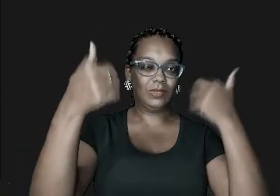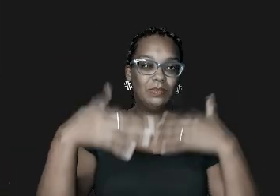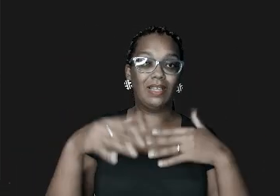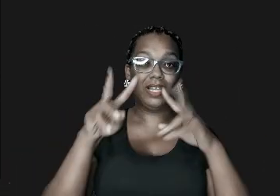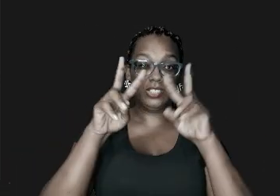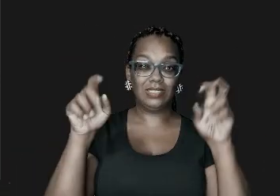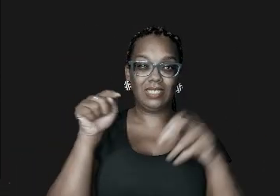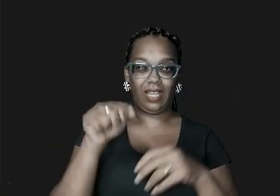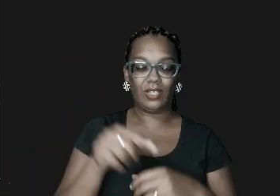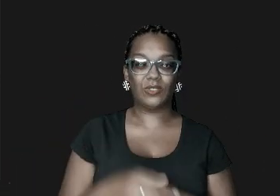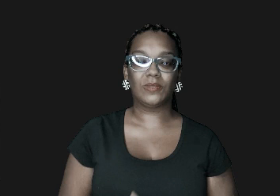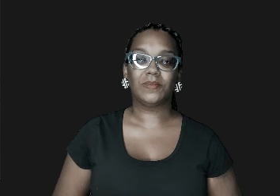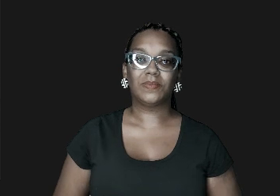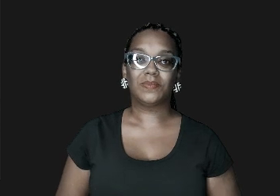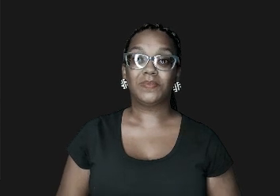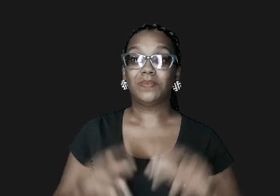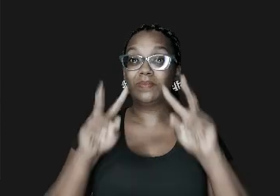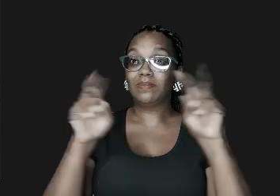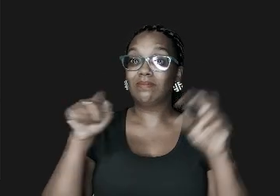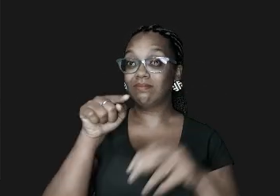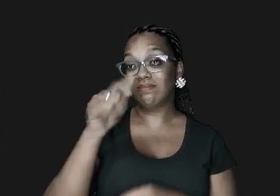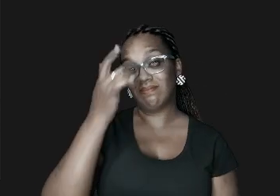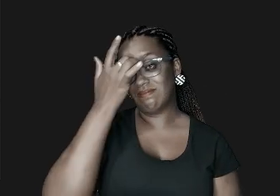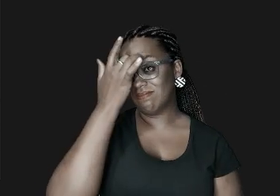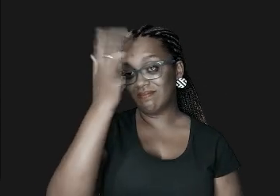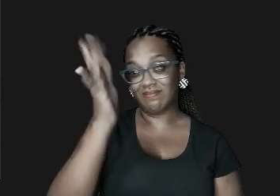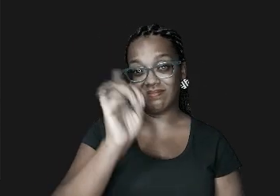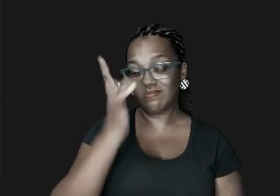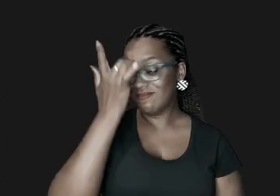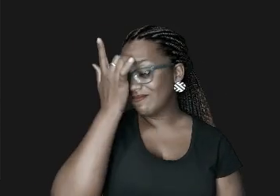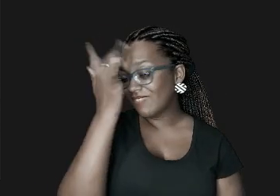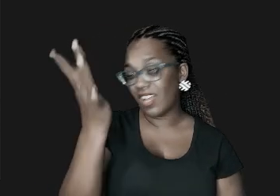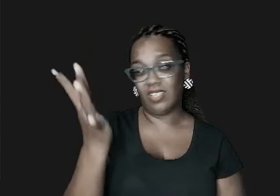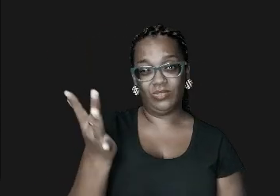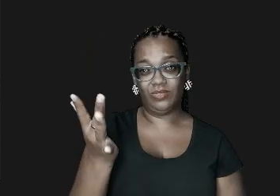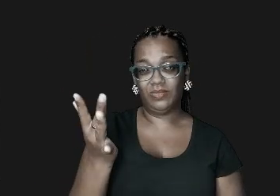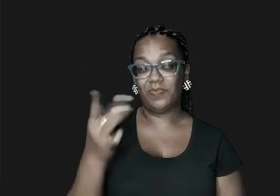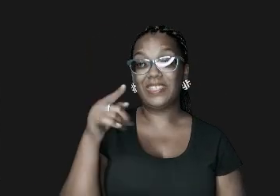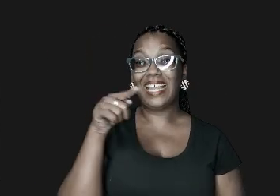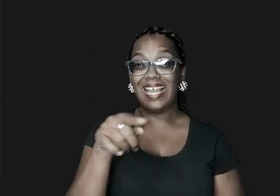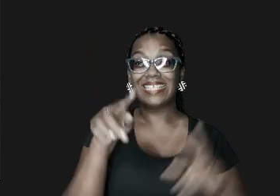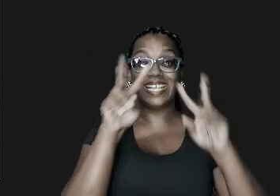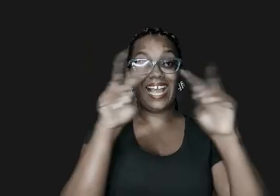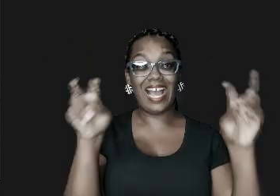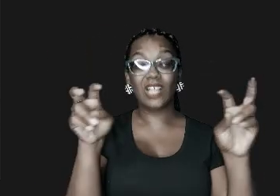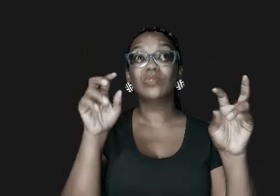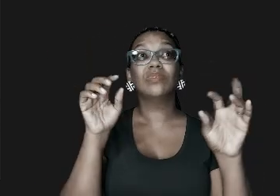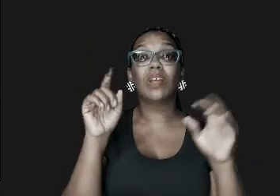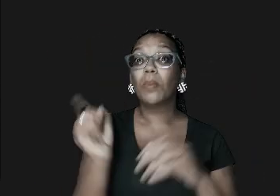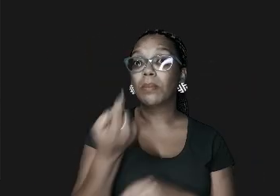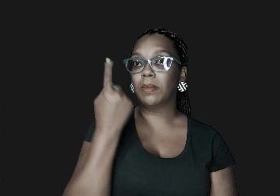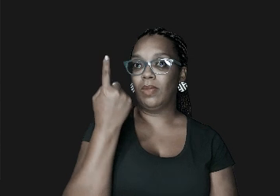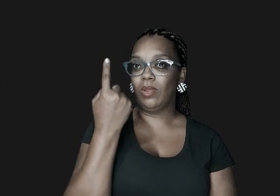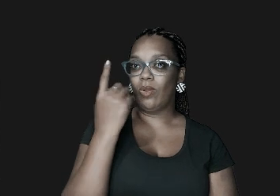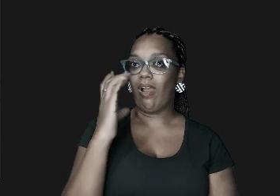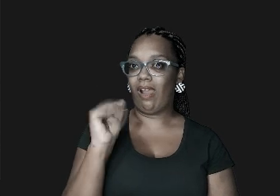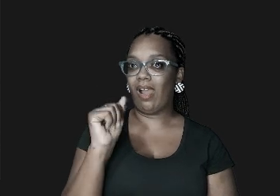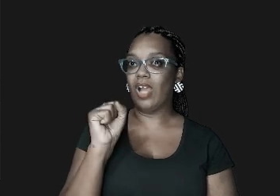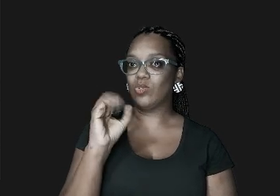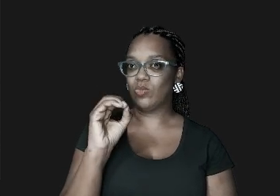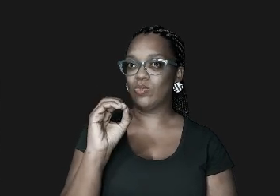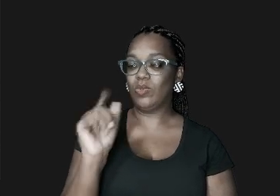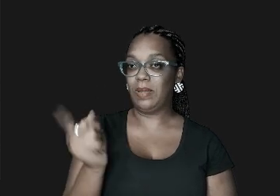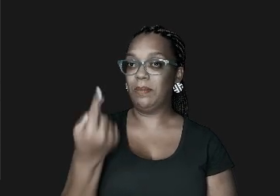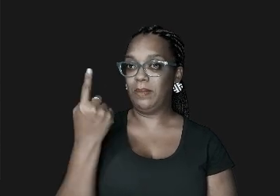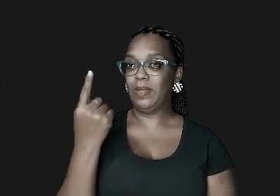vou falar mais para frente vamos falar desse caso aqui bom esse caso aqui é um caso fácil é um caso fácil esse